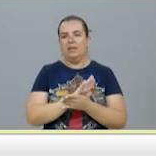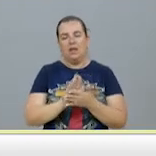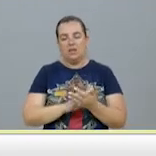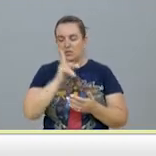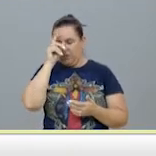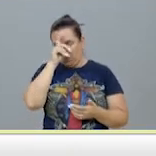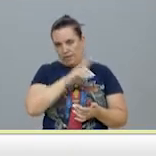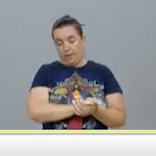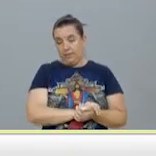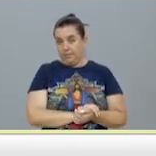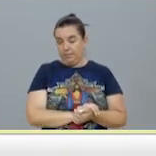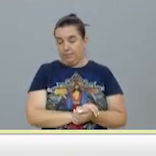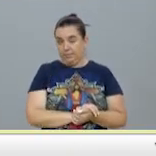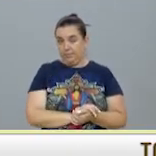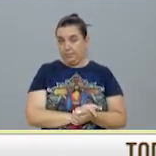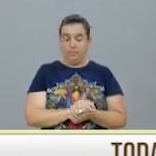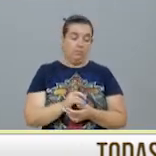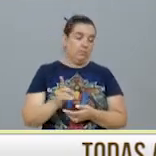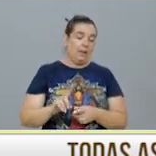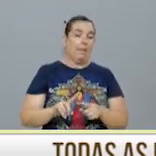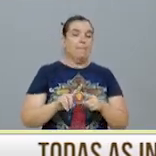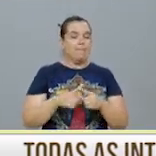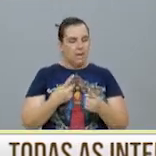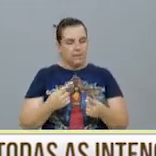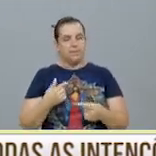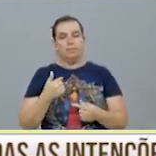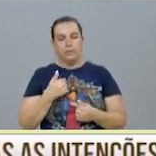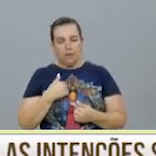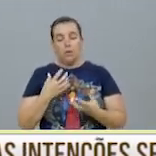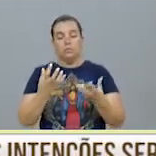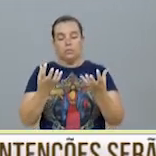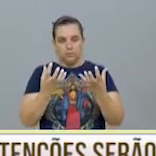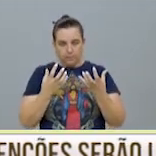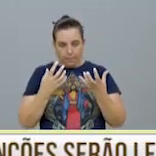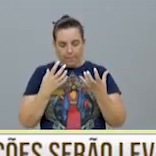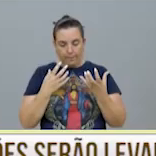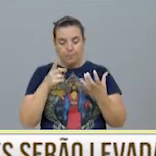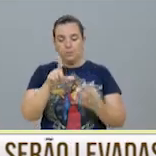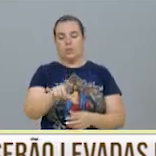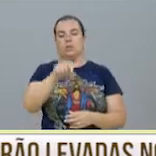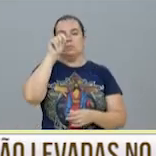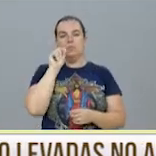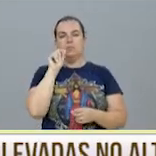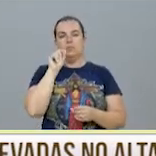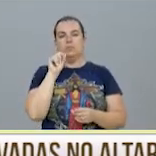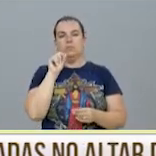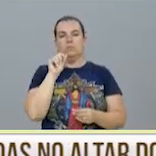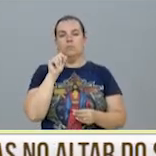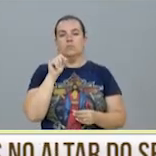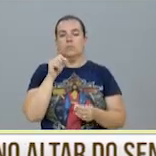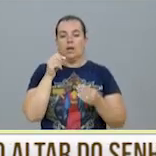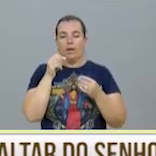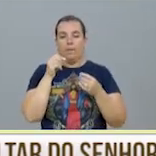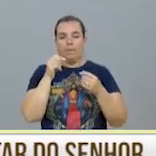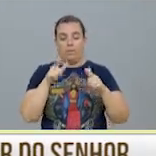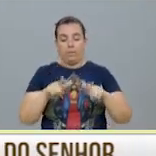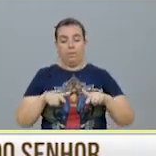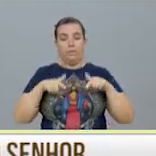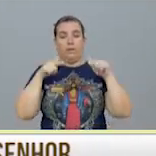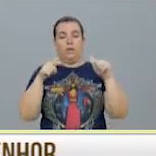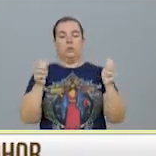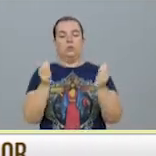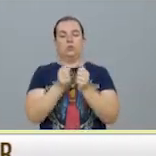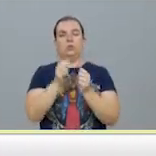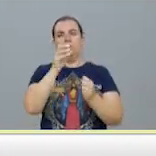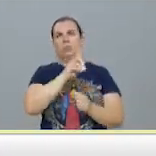Mas eu prefiro, e essa é a decisão, enfrentar a enfermidade que a vida me trouxer com Deus é